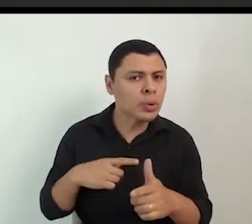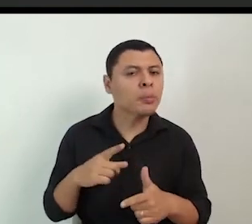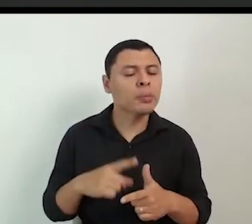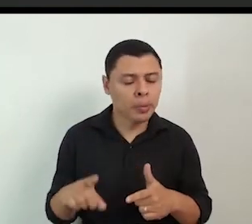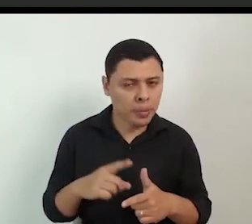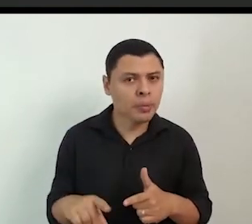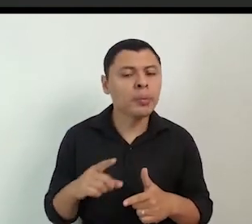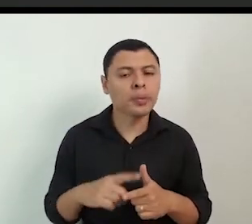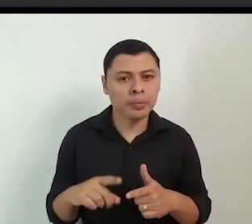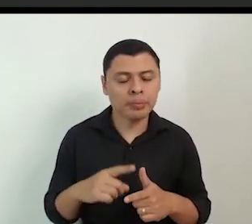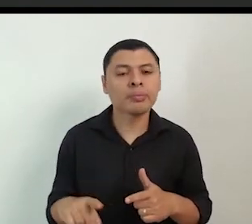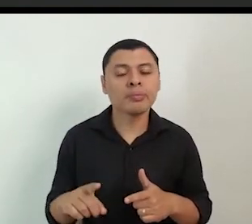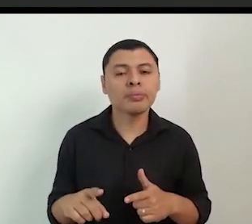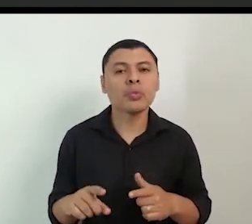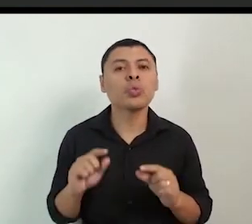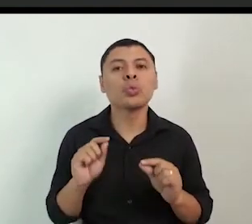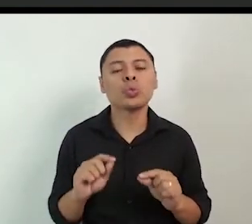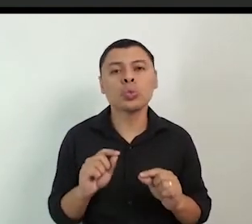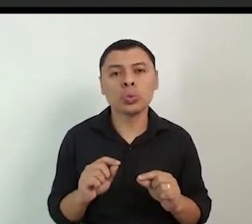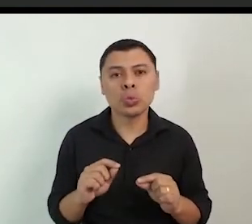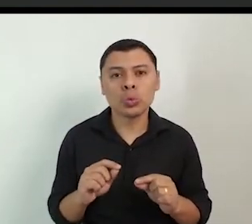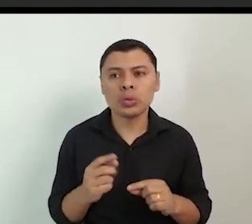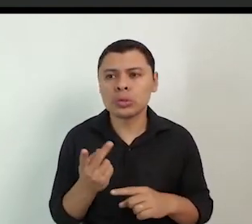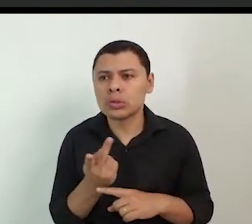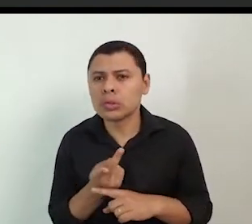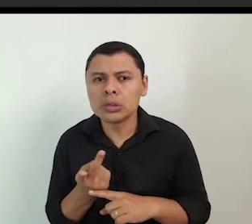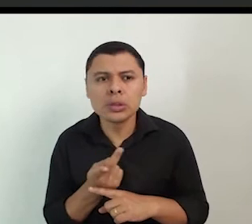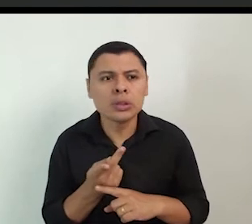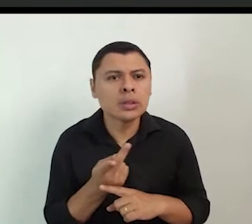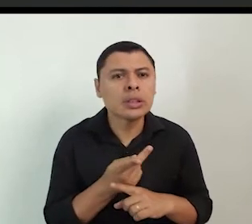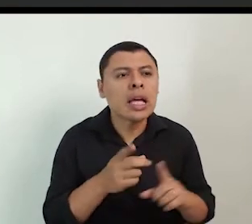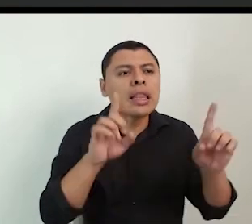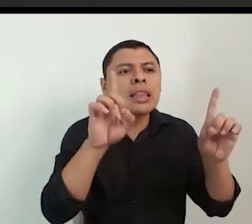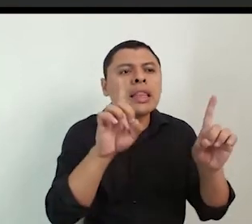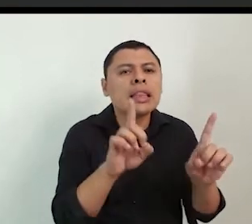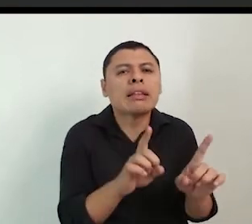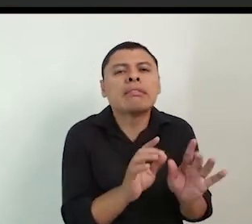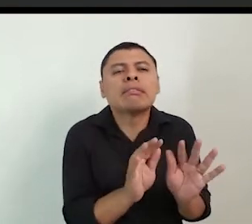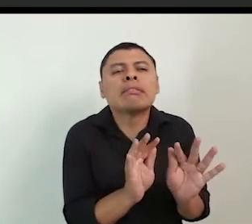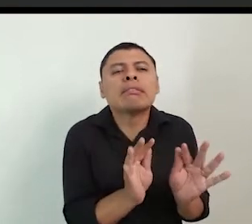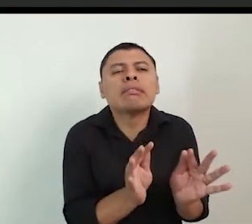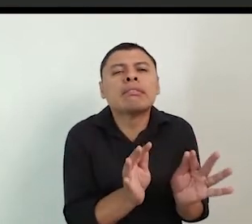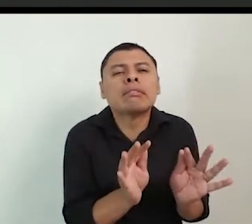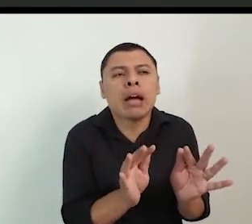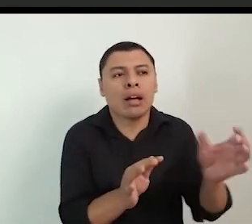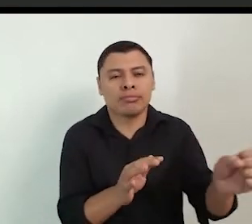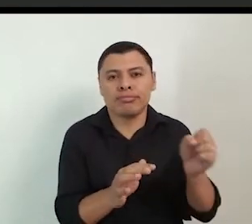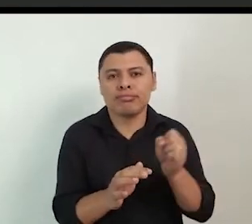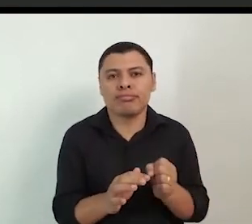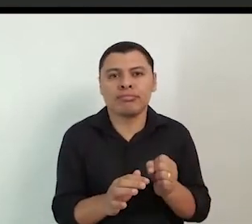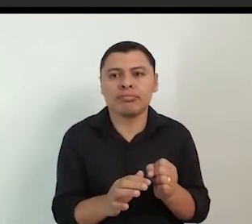que, assim, procura-se a deficiência mais leve para preencher os cargos.